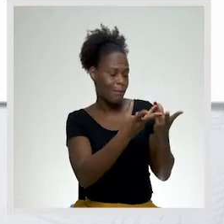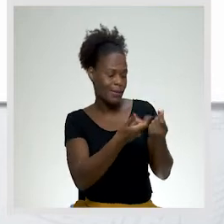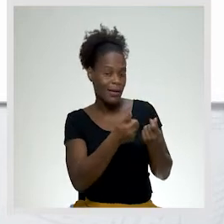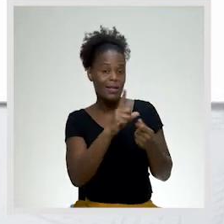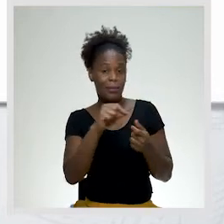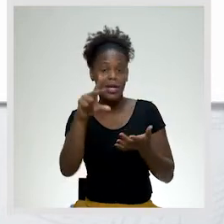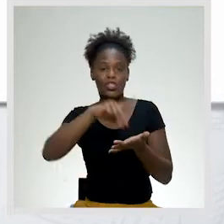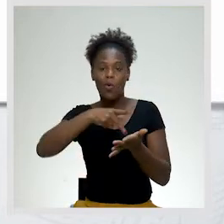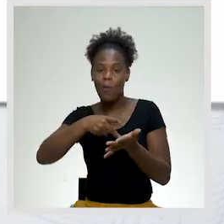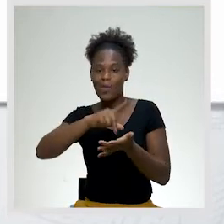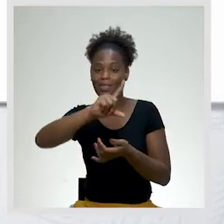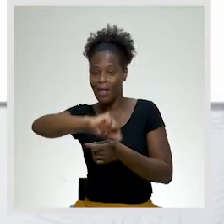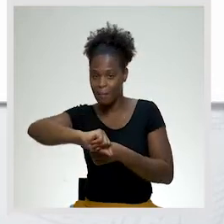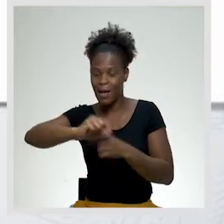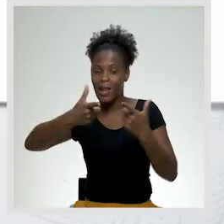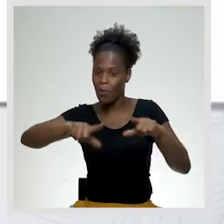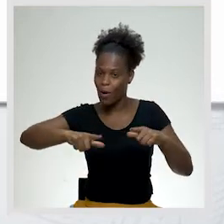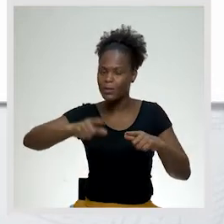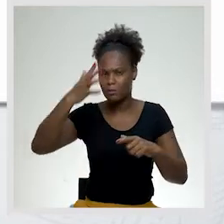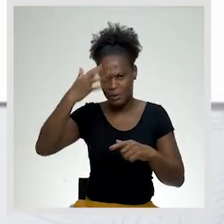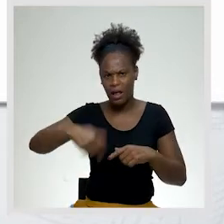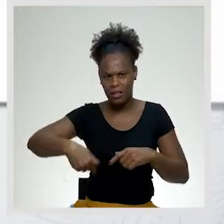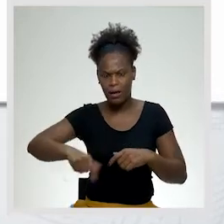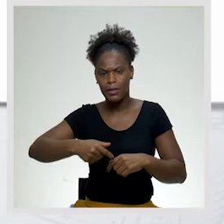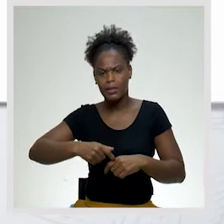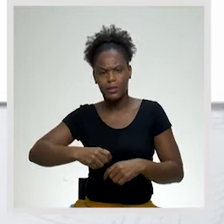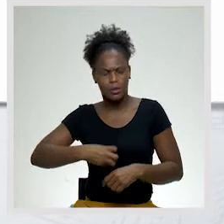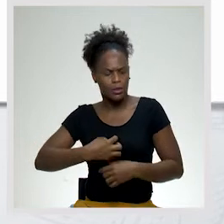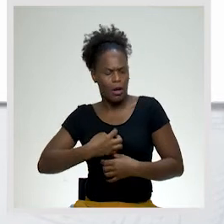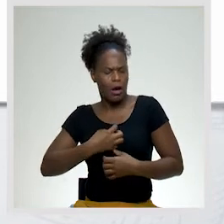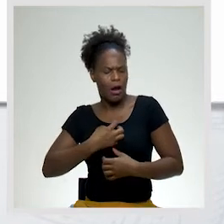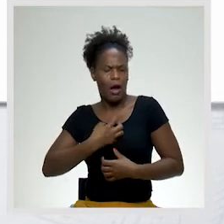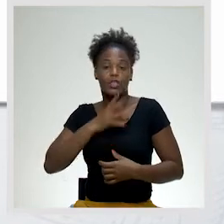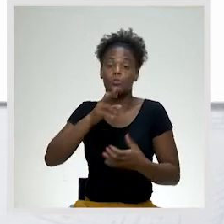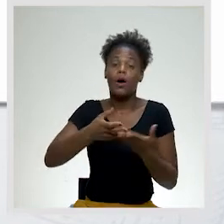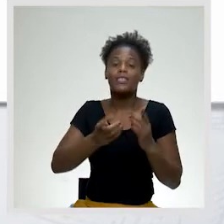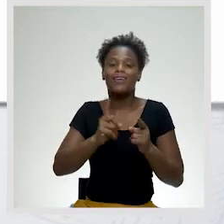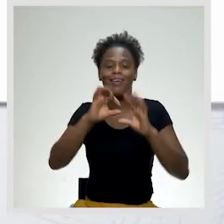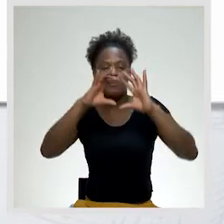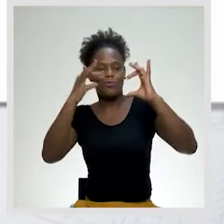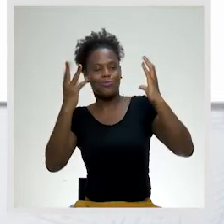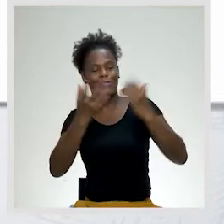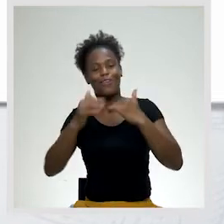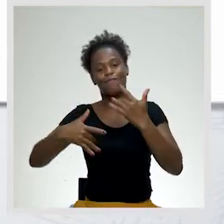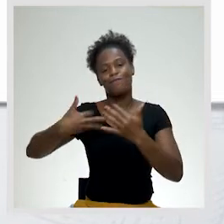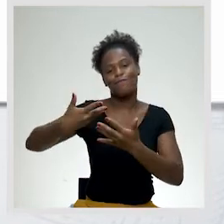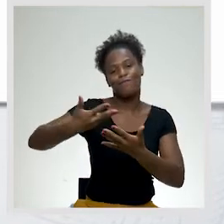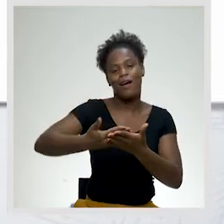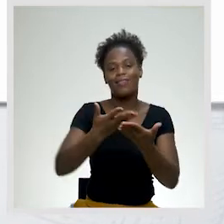geometria também é a linguagem capaz de exprimir as respostas que a natureza vai dando